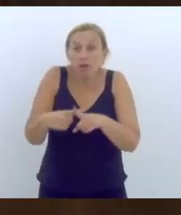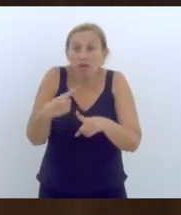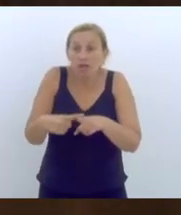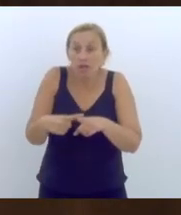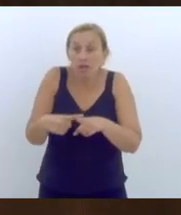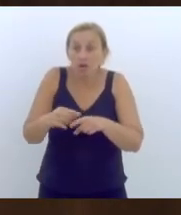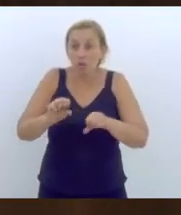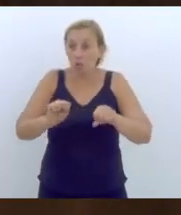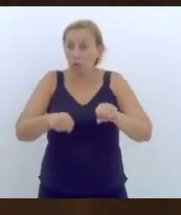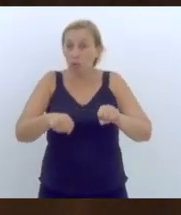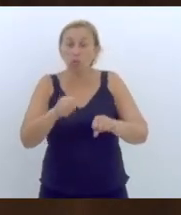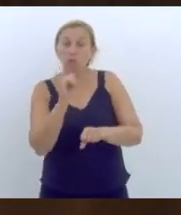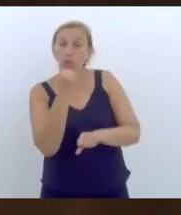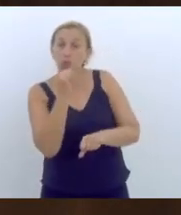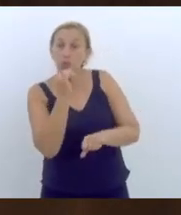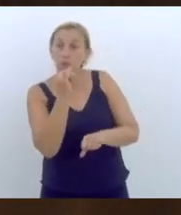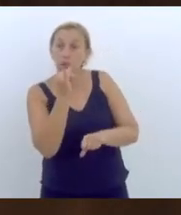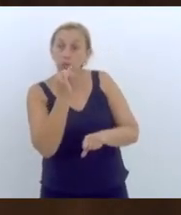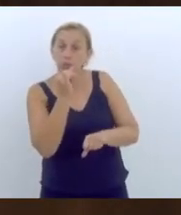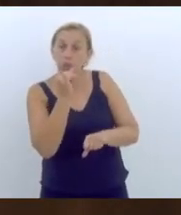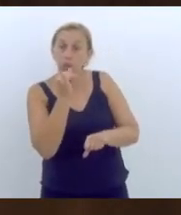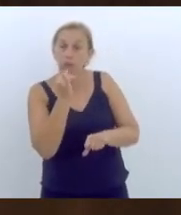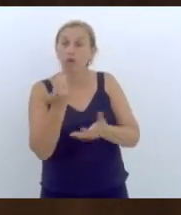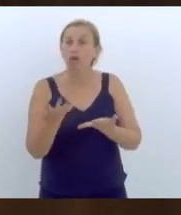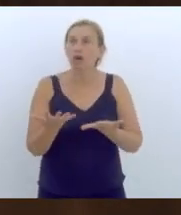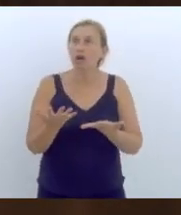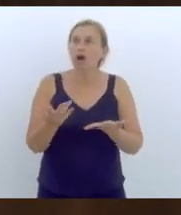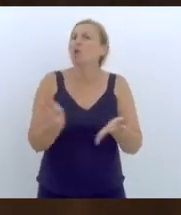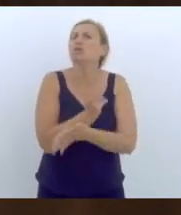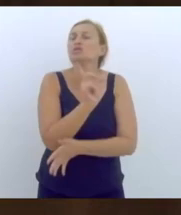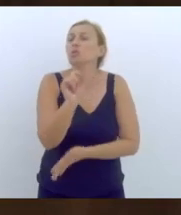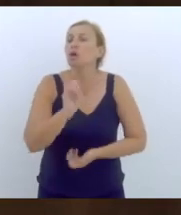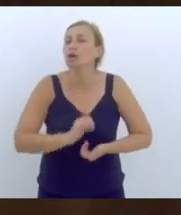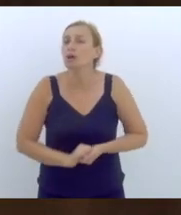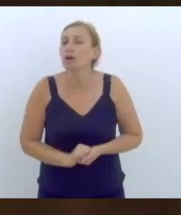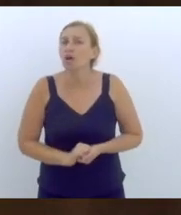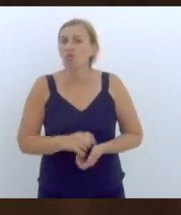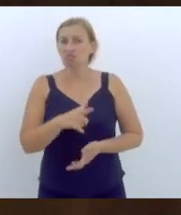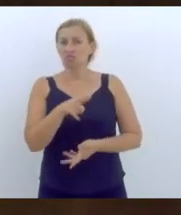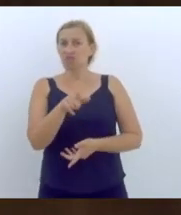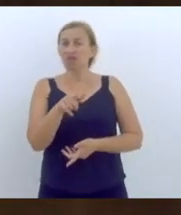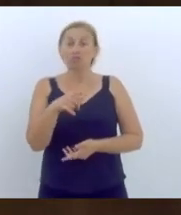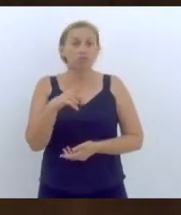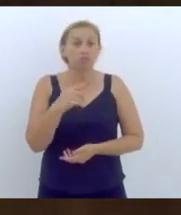com essas motos elétricas e com essas scooters. E o que está acontecendo? Você não tem